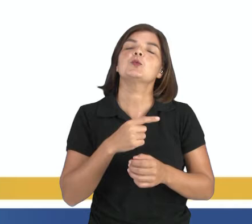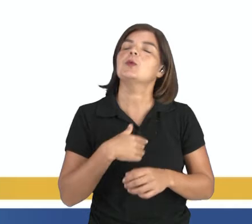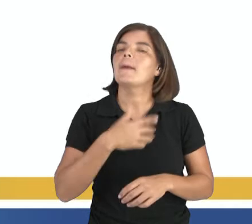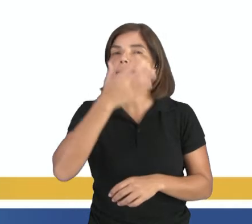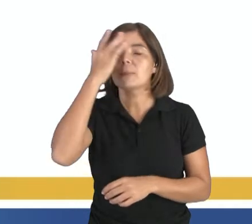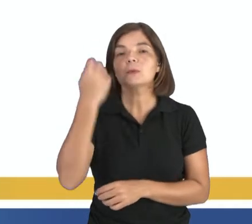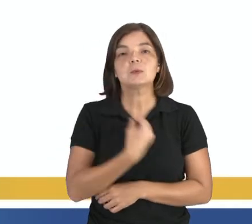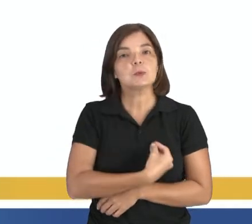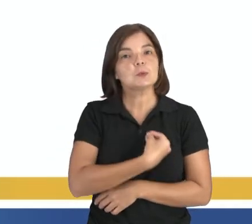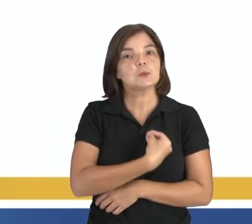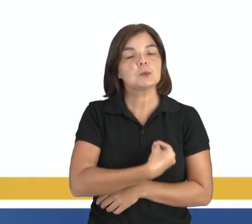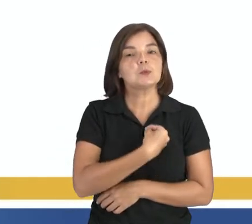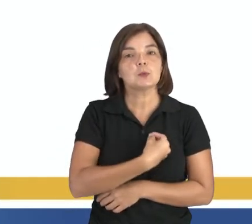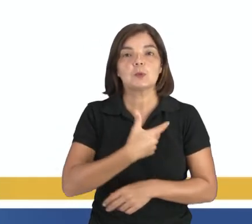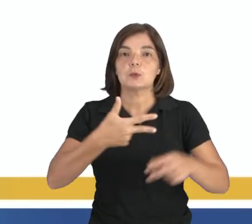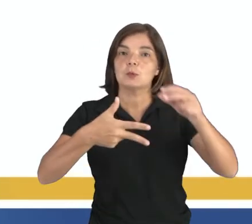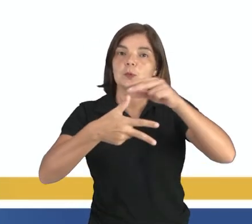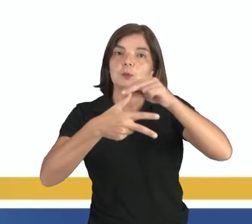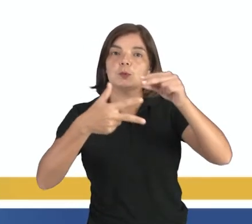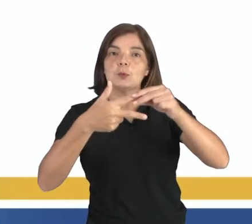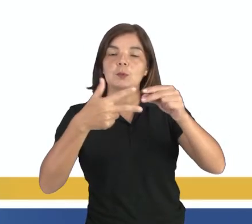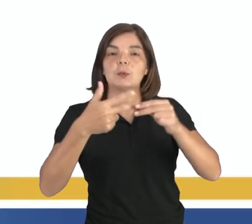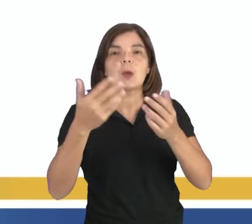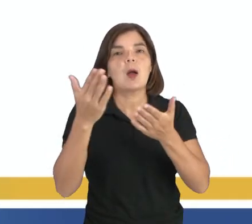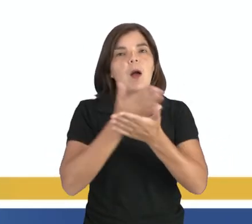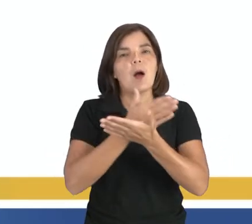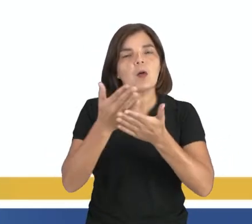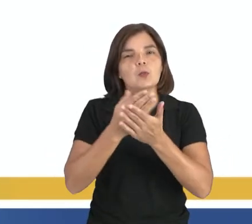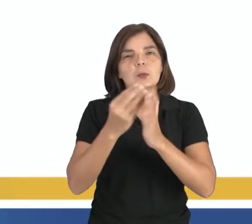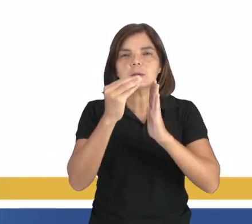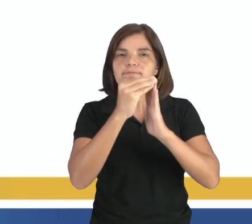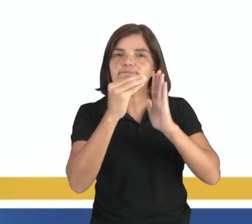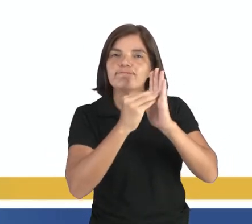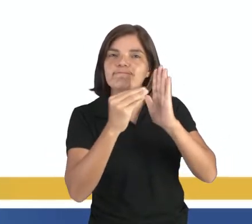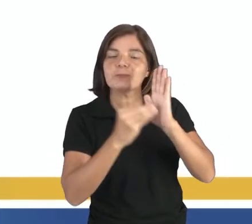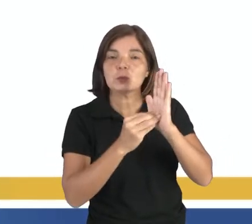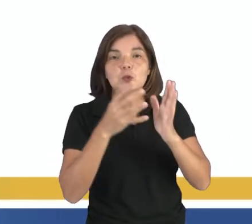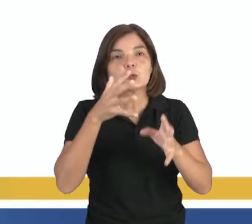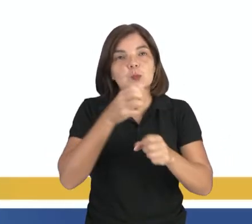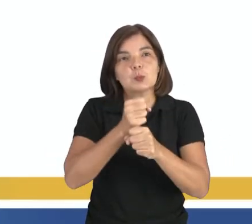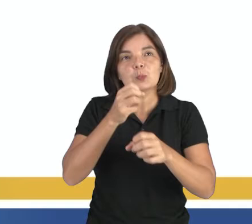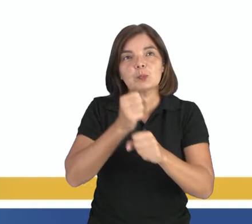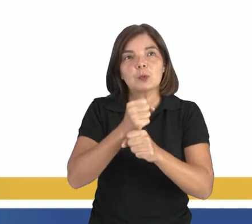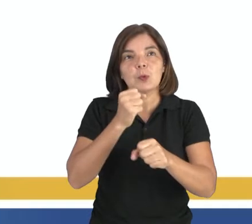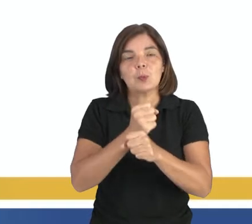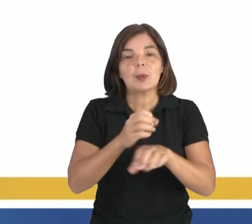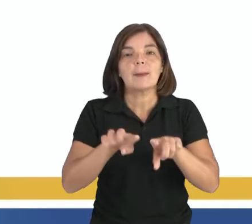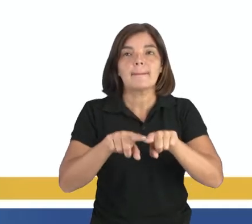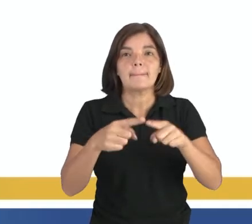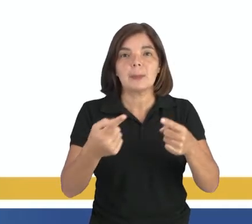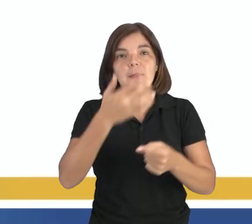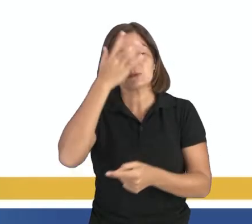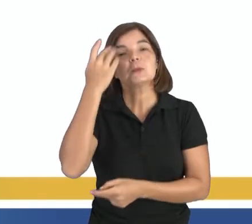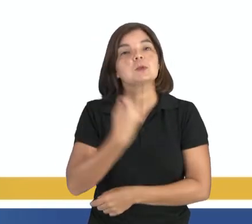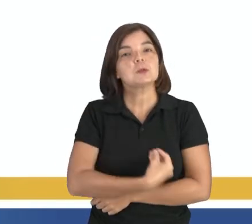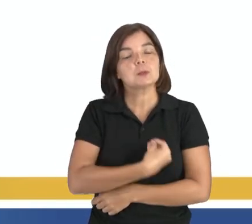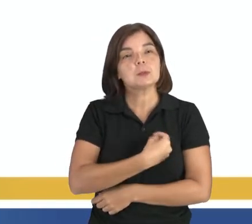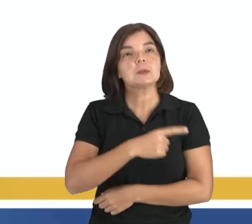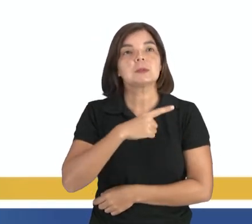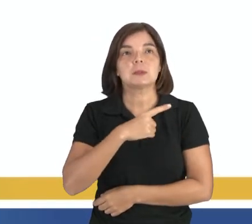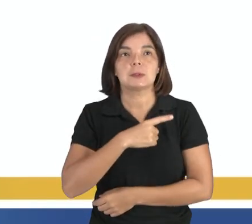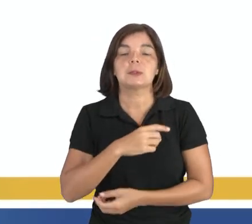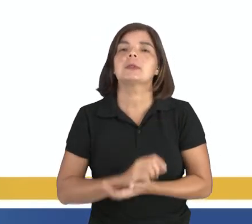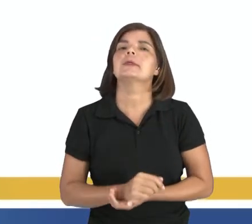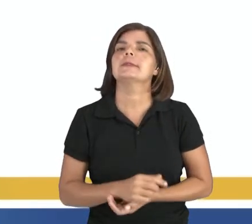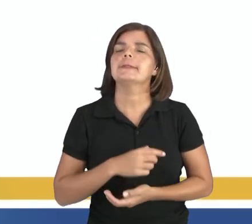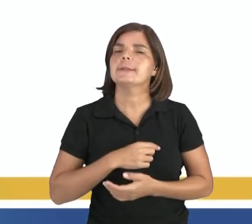lá do Enem, tá? Alguns critérios de pontuação, tá? Que o participante tem que ter. Veja aí,